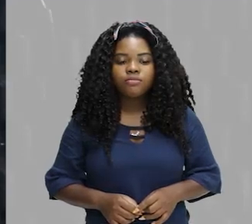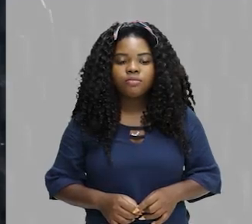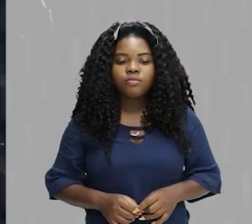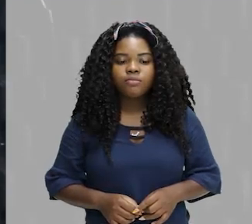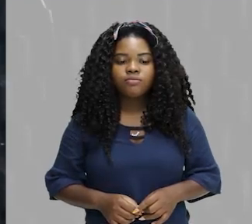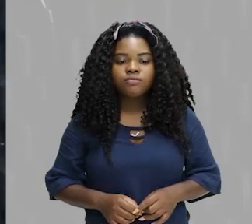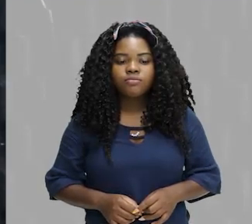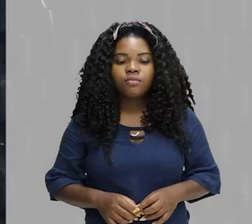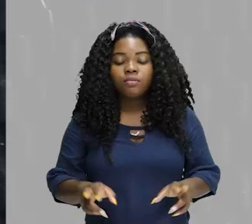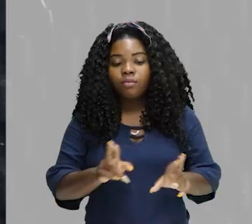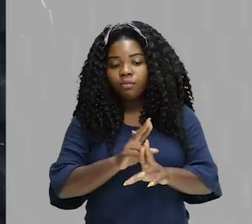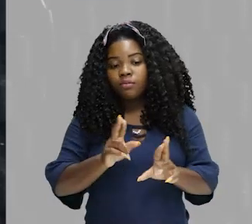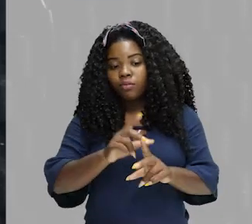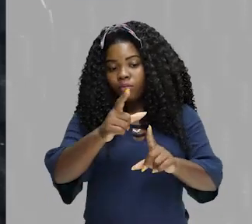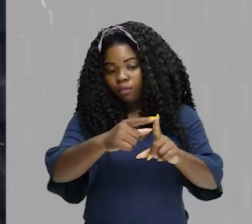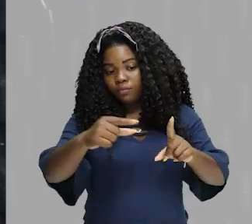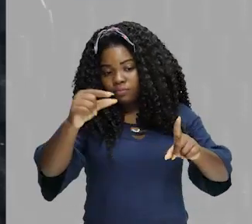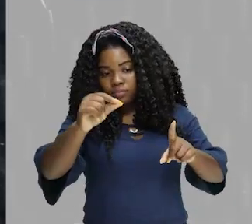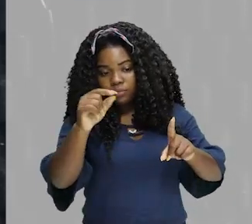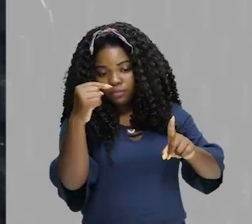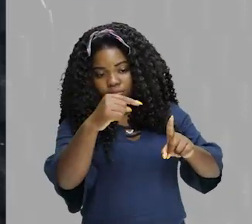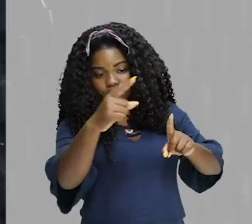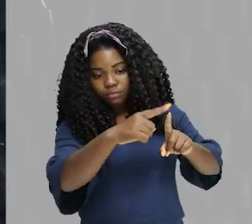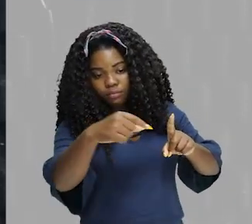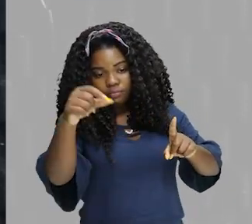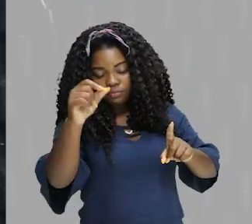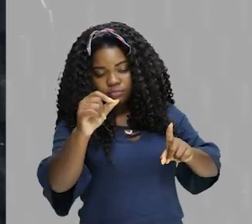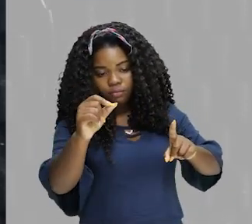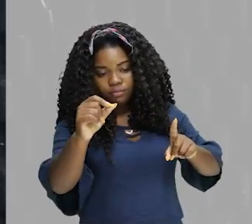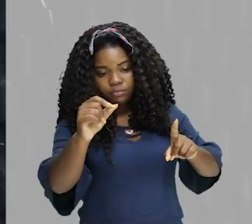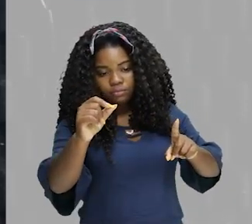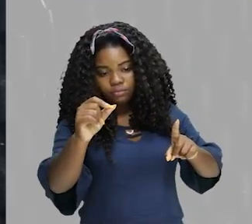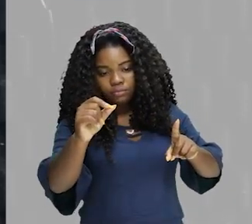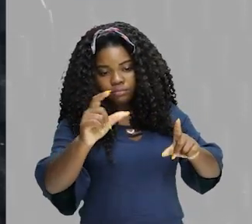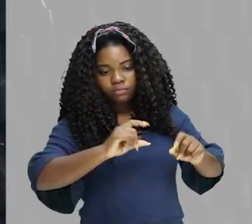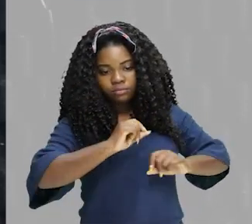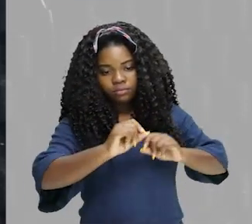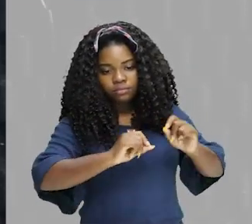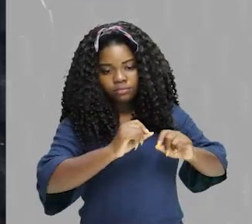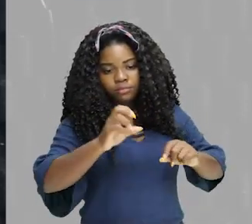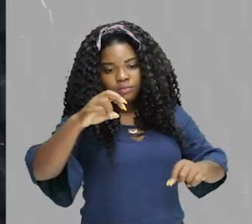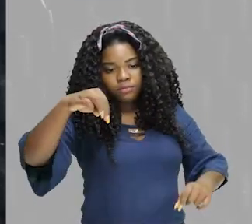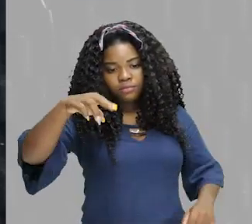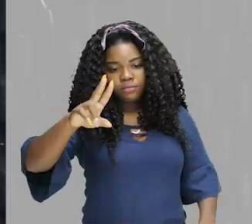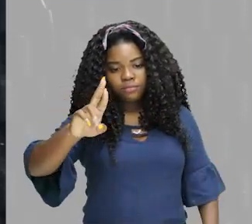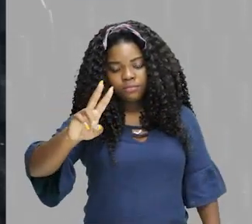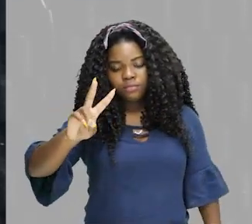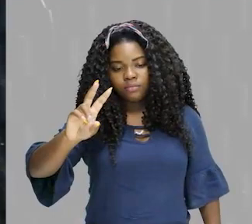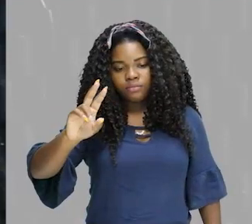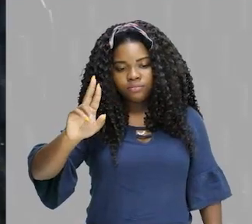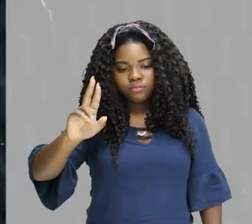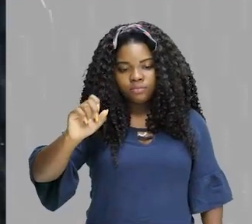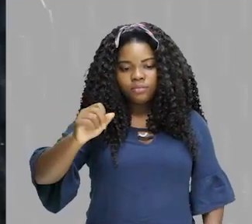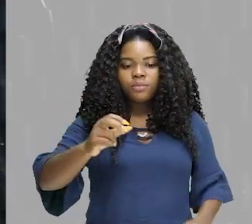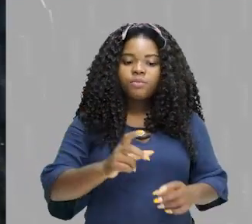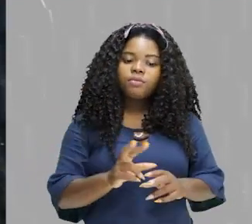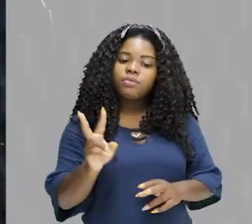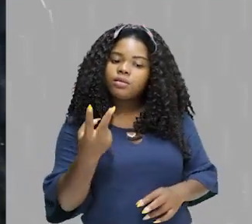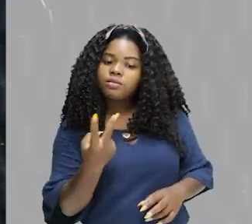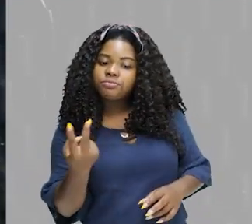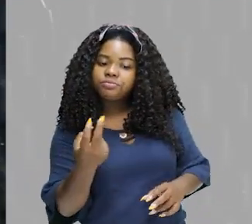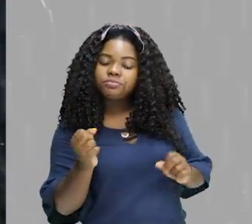E com relação à folhagem, a folhagem das monocotiledôneas possui nervuras paralelas. Essas são